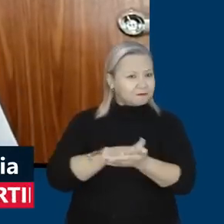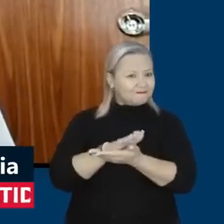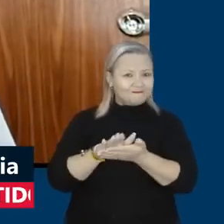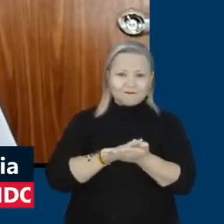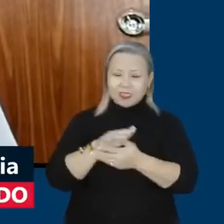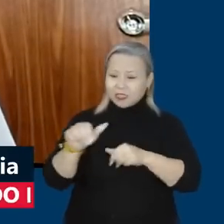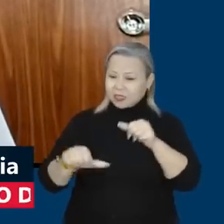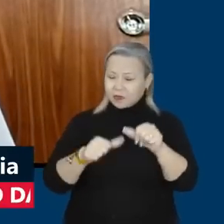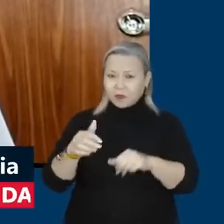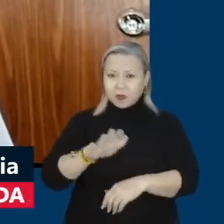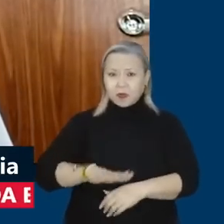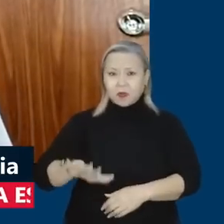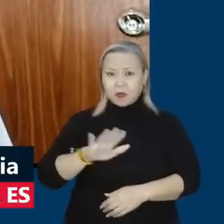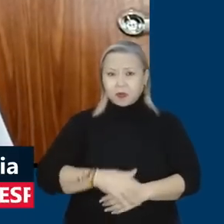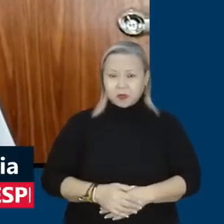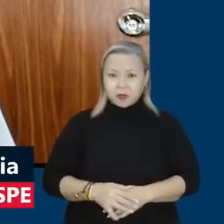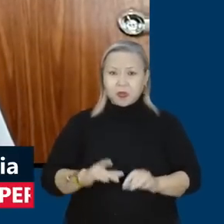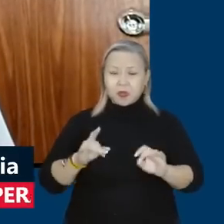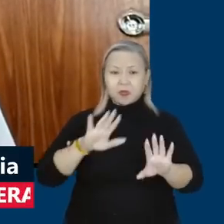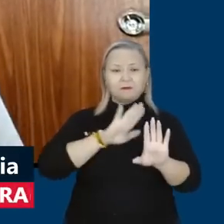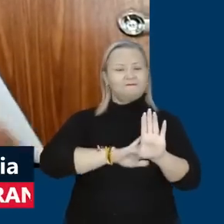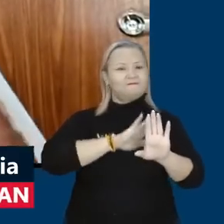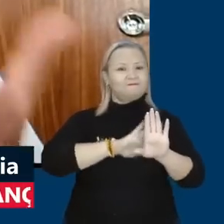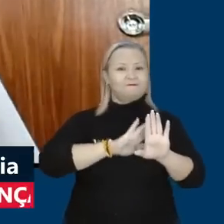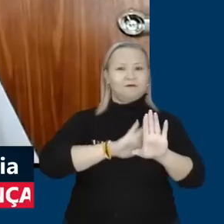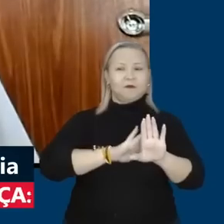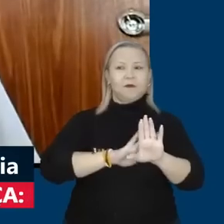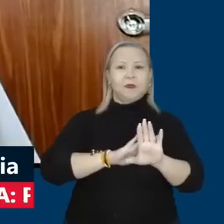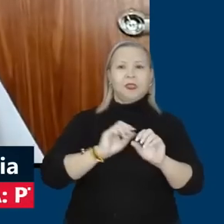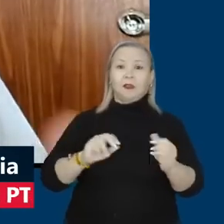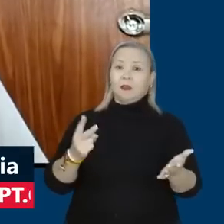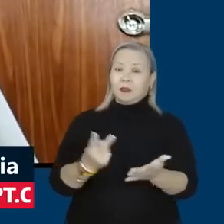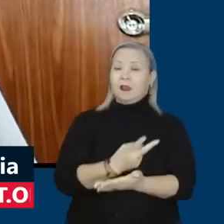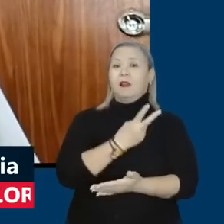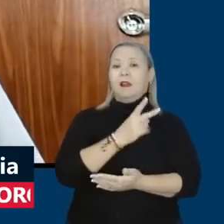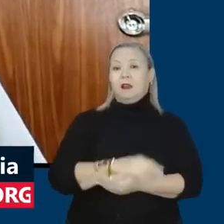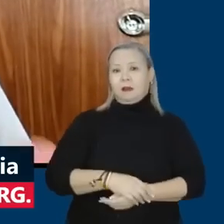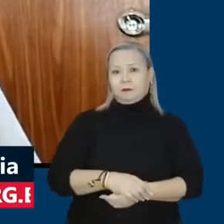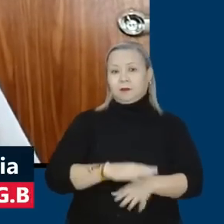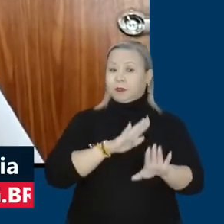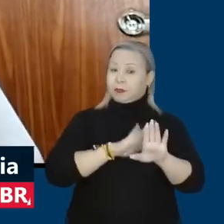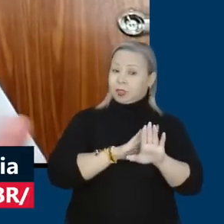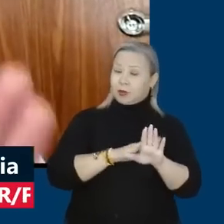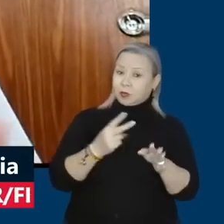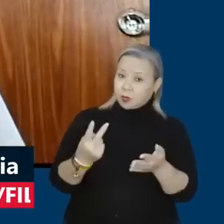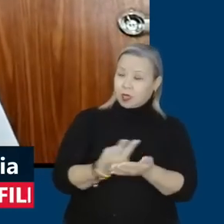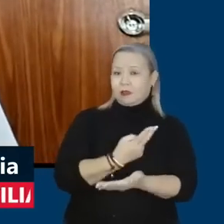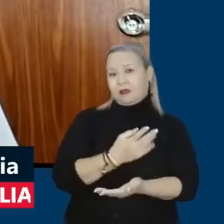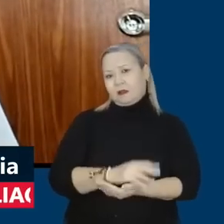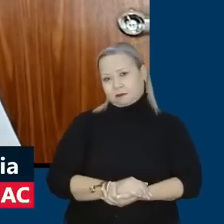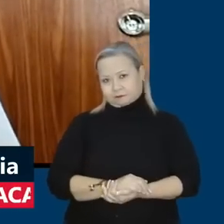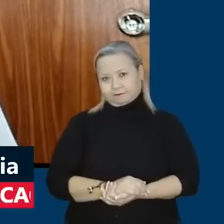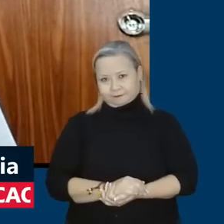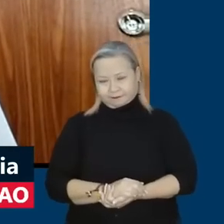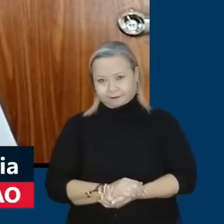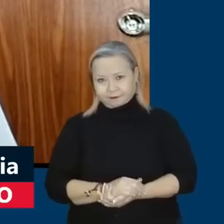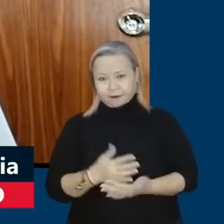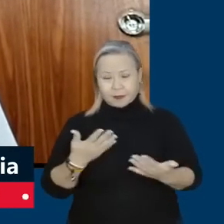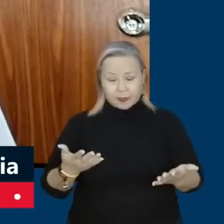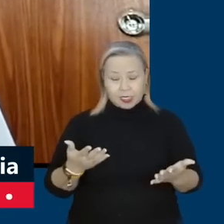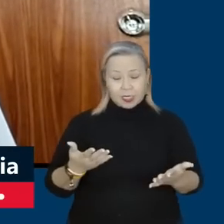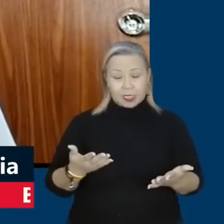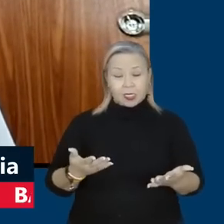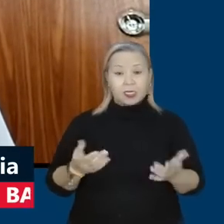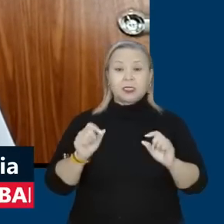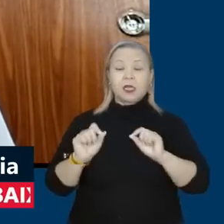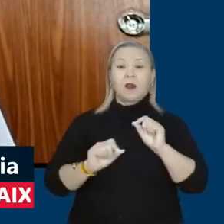transformando tudo num debate puramente ideológico e ainda equivocado. Se fosse ideológico ou ainda não fosse equivocado, vá lá. Portanto,